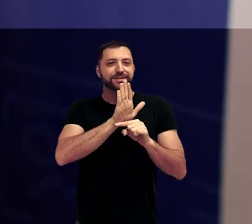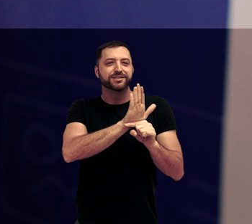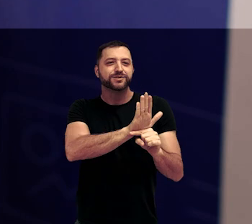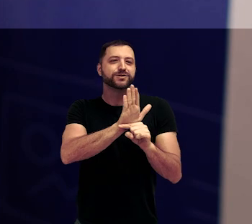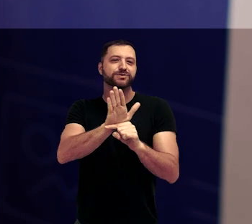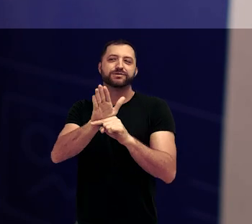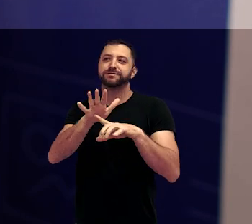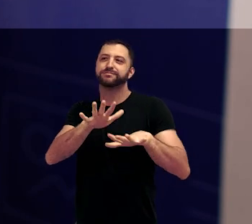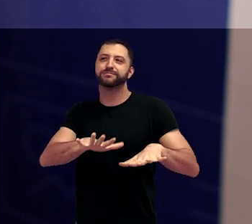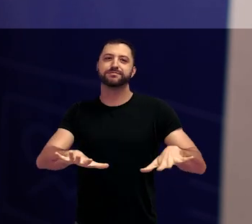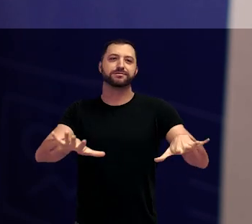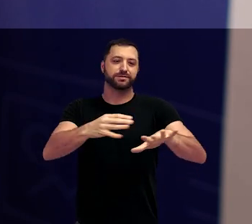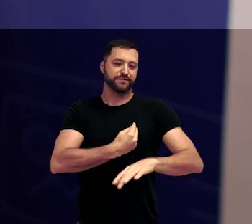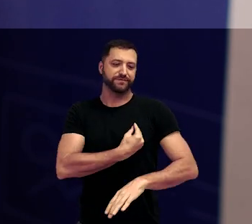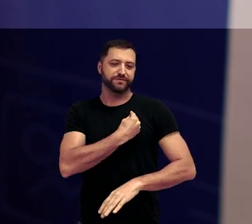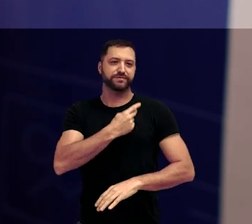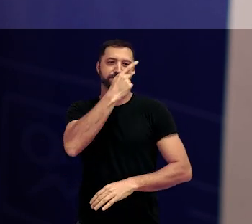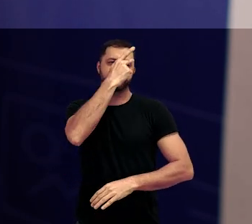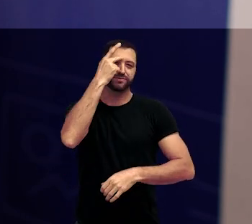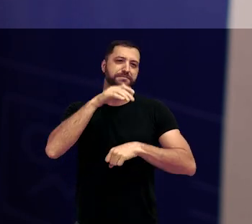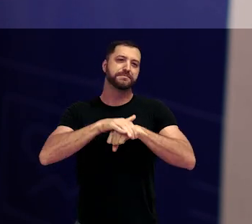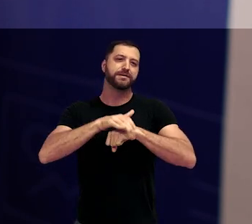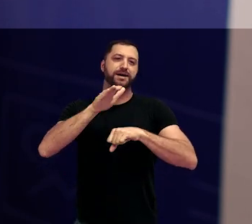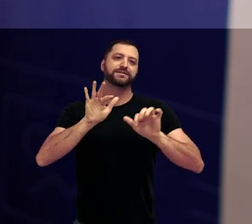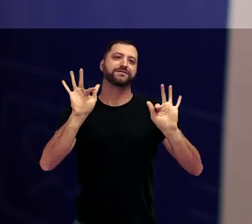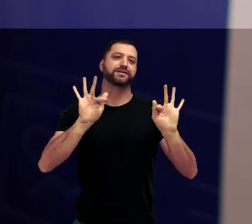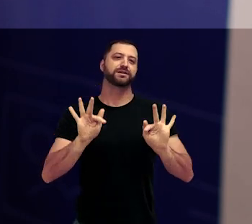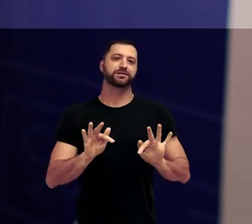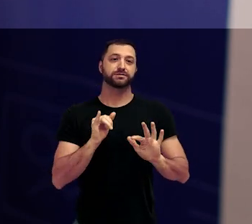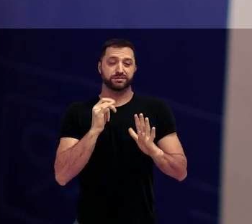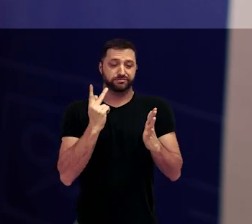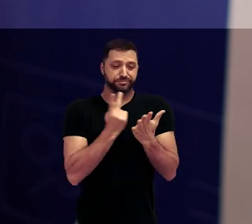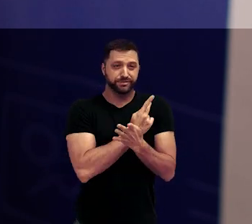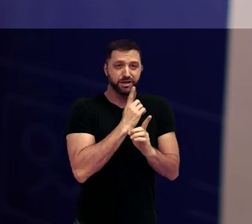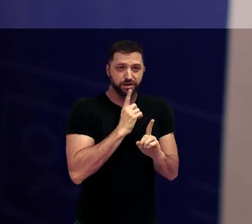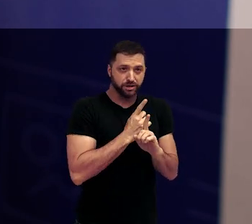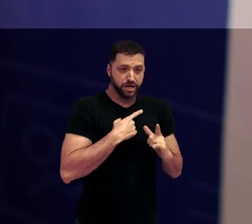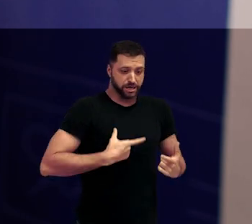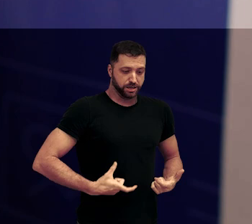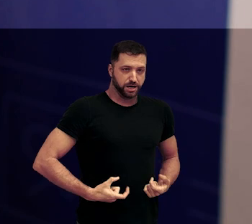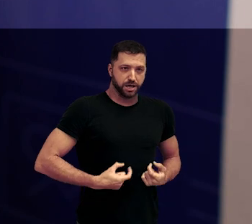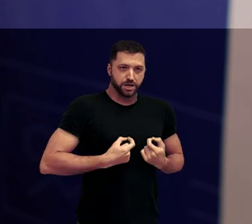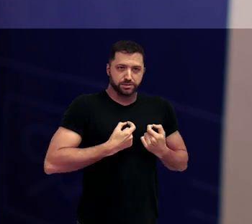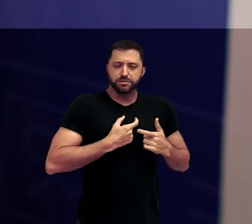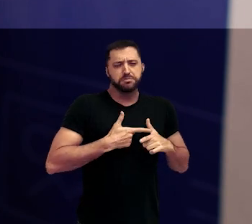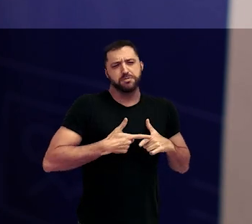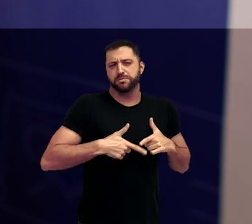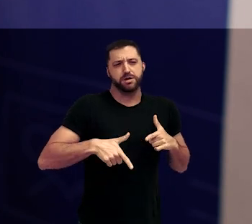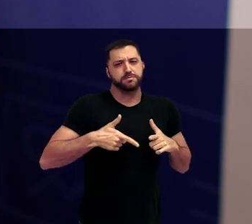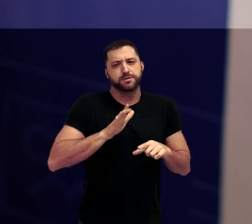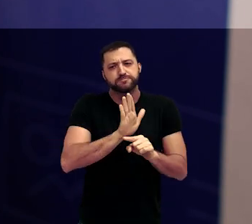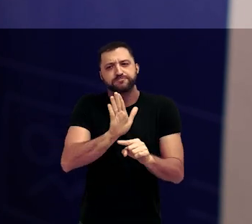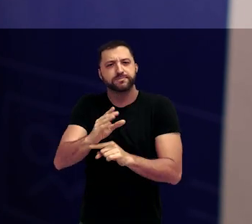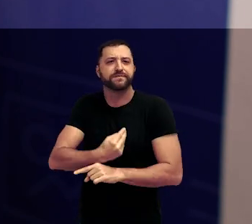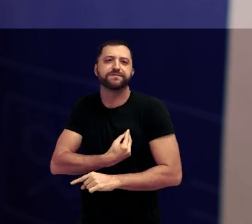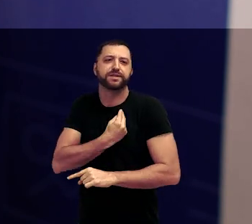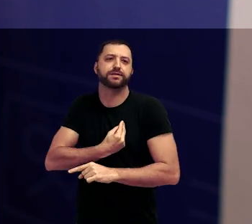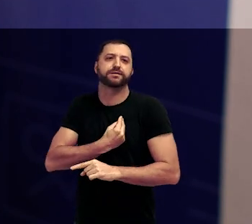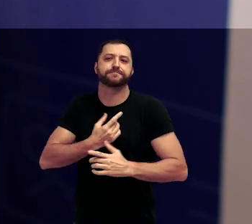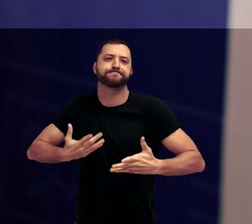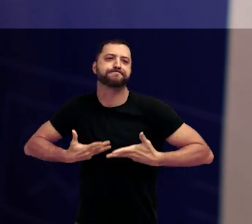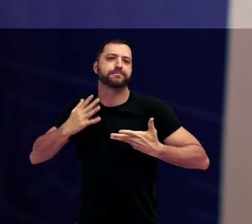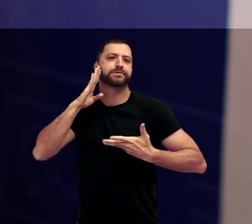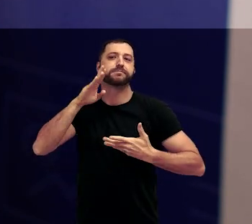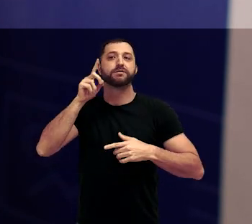feliz e significativa a vida de todas as pessoas que passam pelo câncer. Então aqui a nossa missão é falar